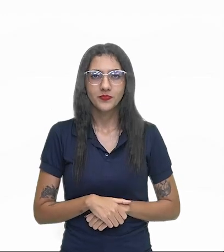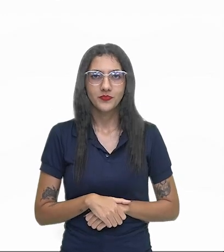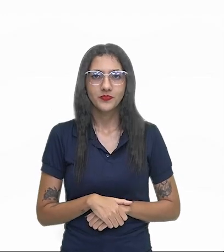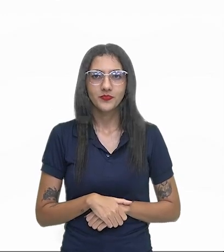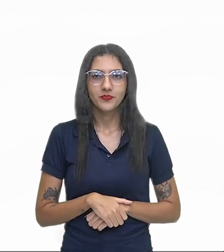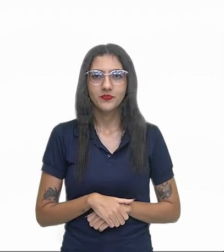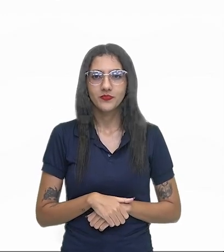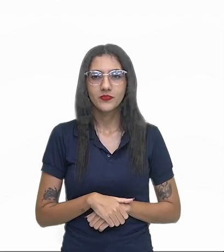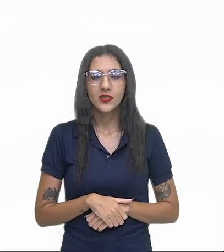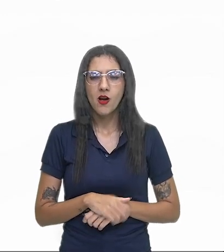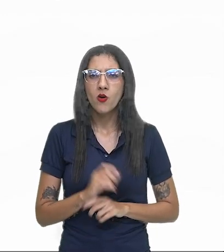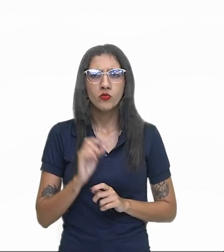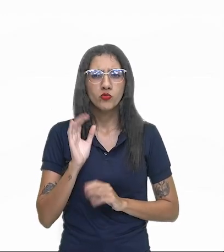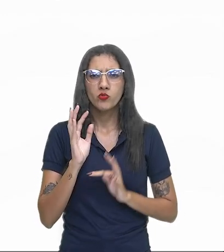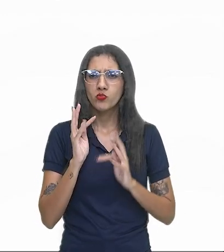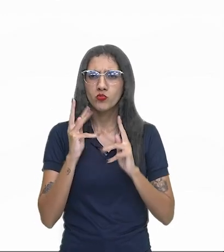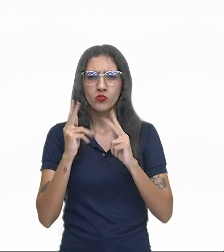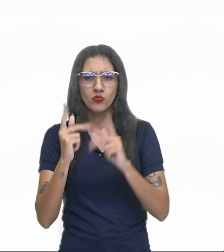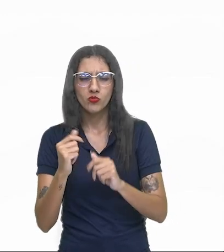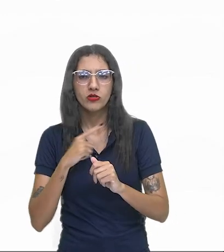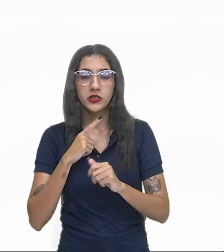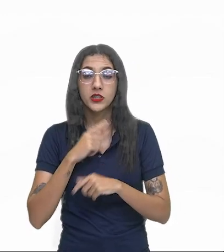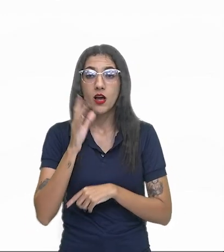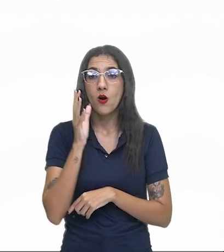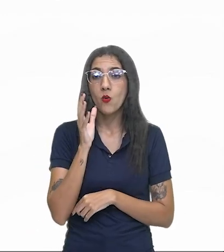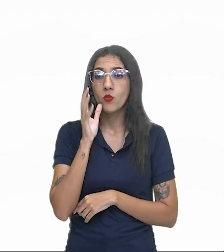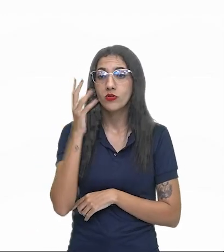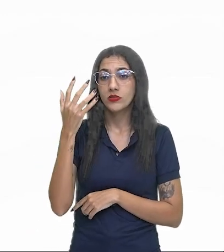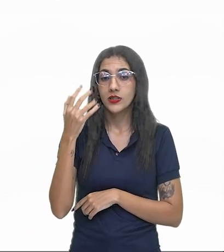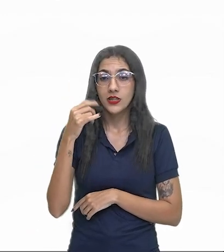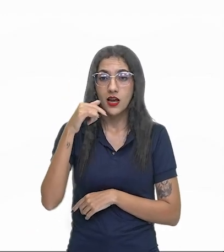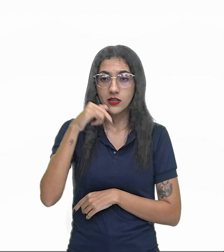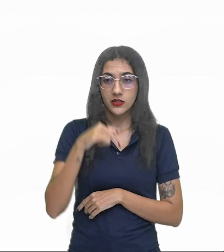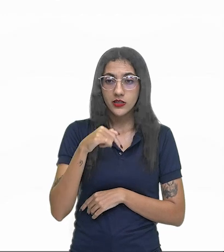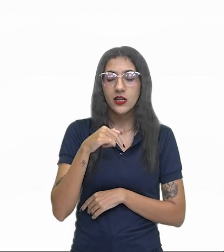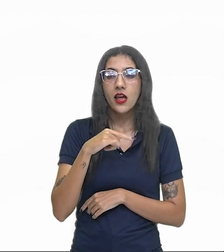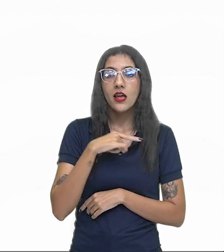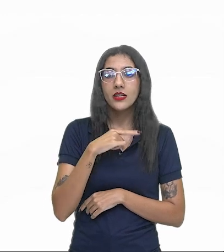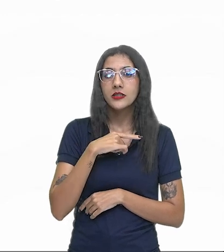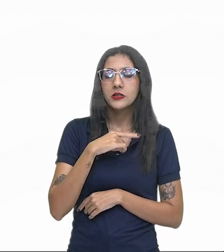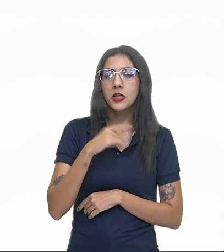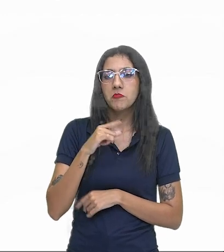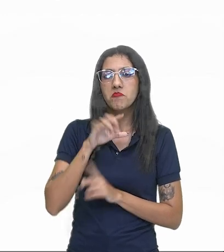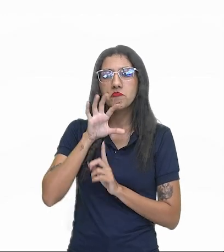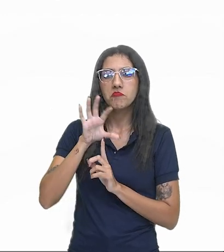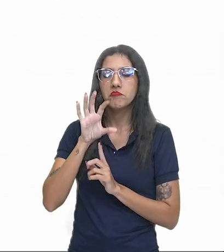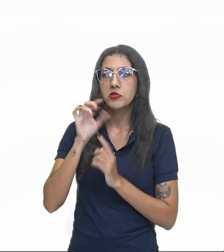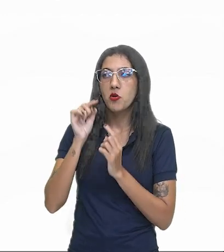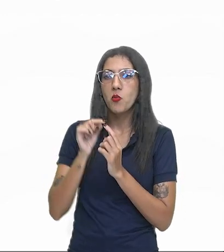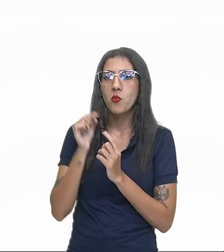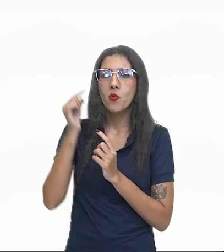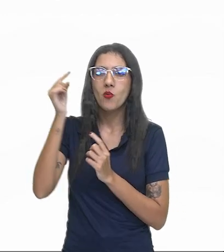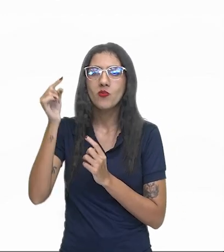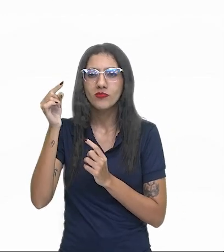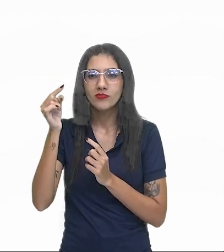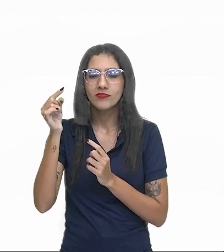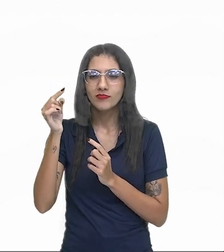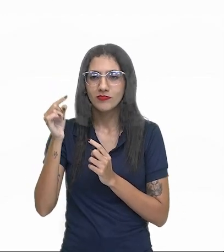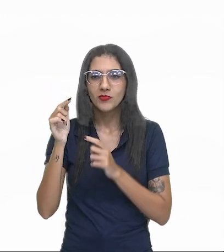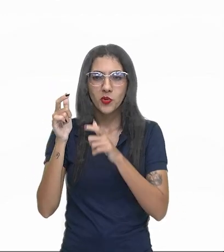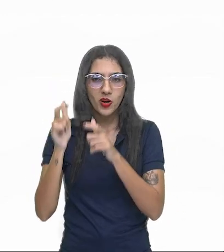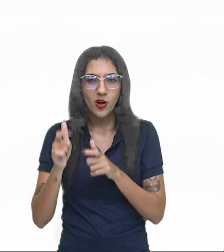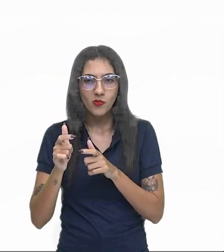aqui influencia diretamente, por exemplo, lá do outro lado do mundo. E estudar